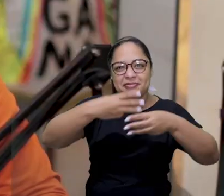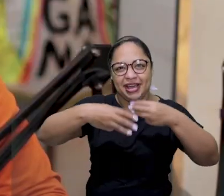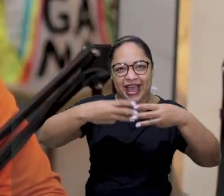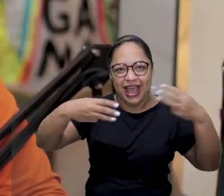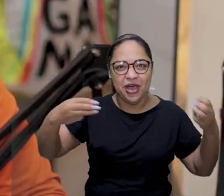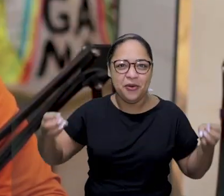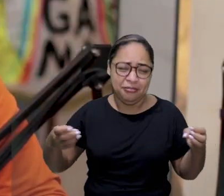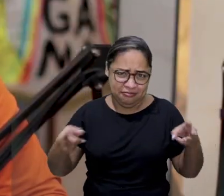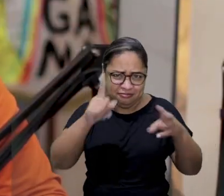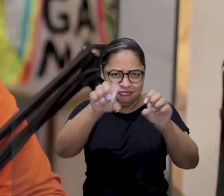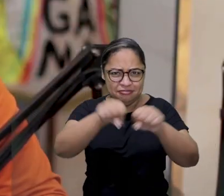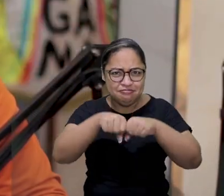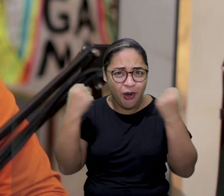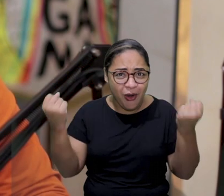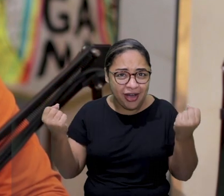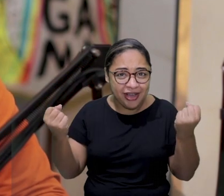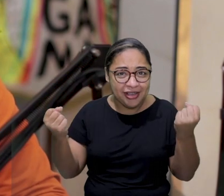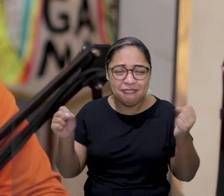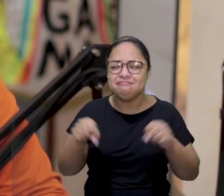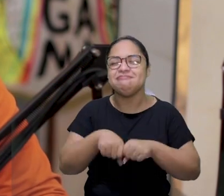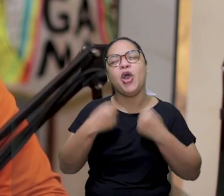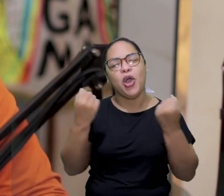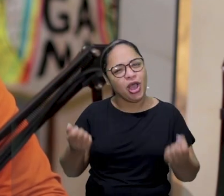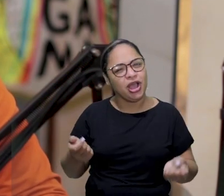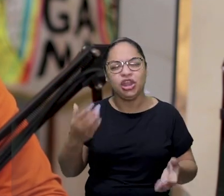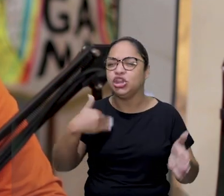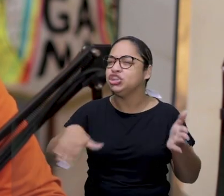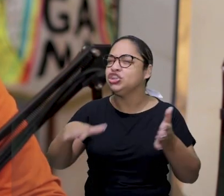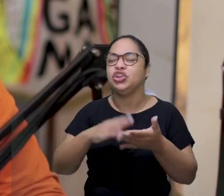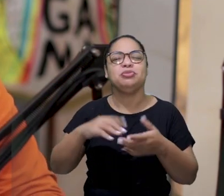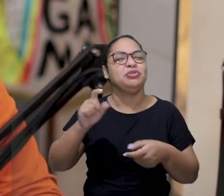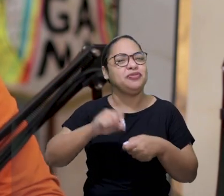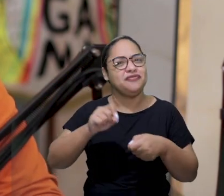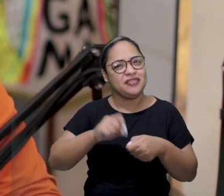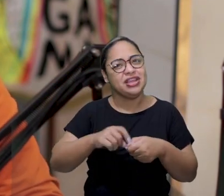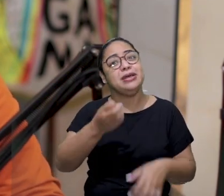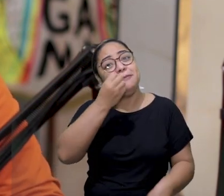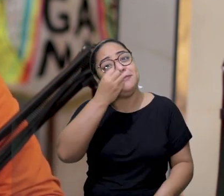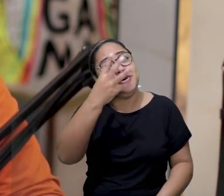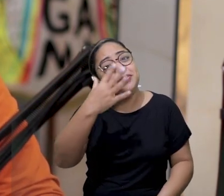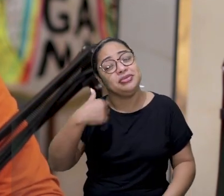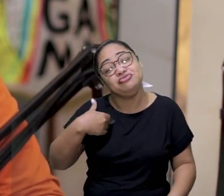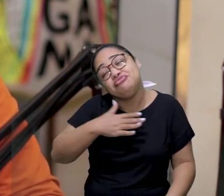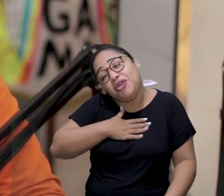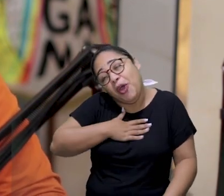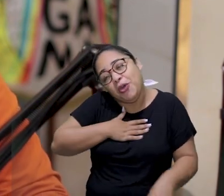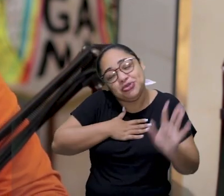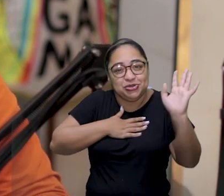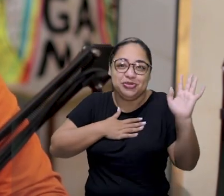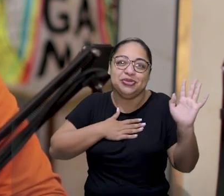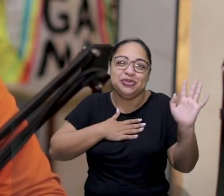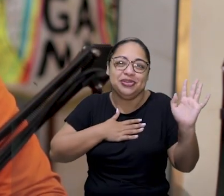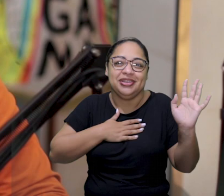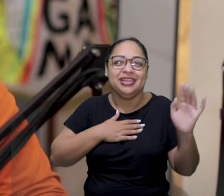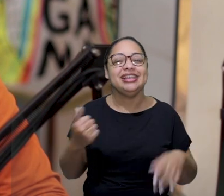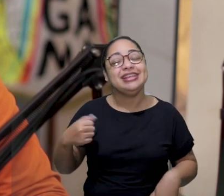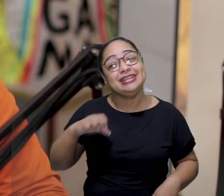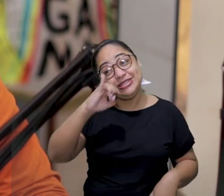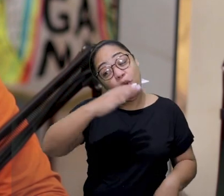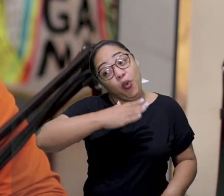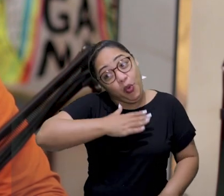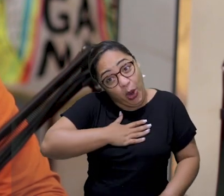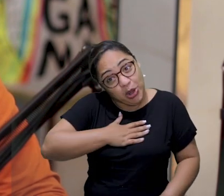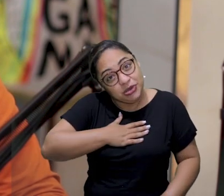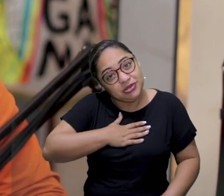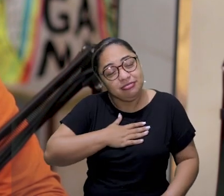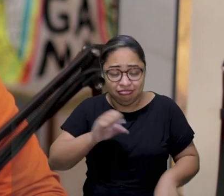muito bom. Poca porque é muito bom. Todo mundo faz, é bom, eu gosto. Então. Se eu gosto, poca. É,